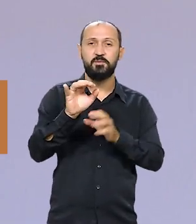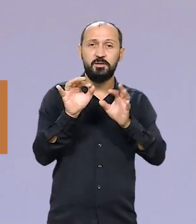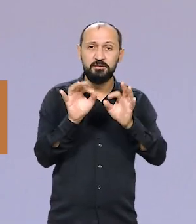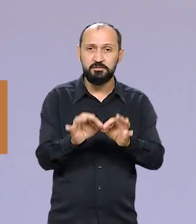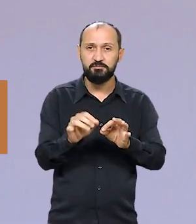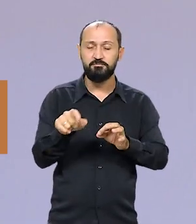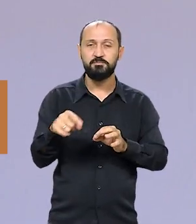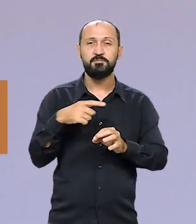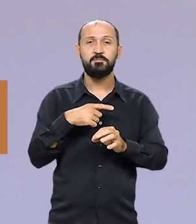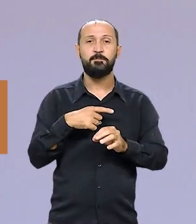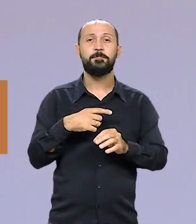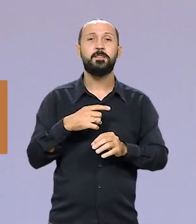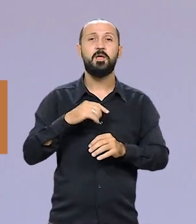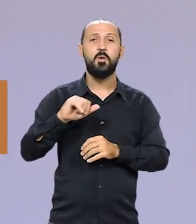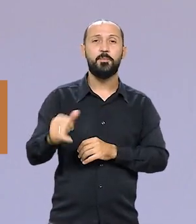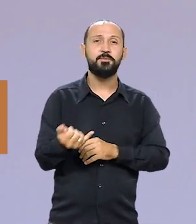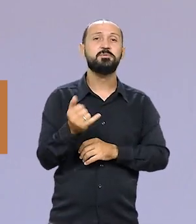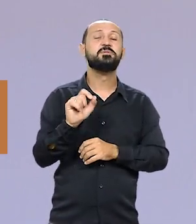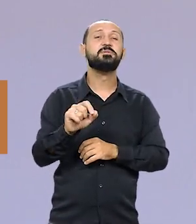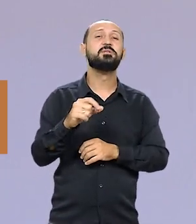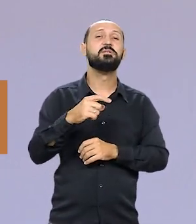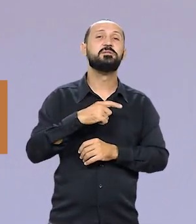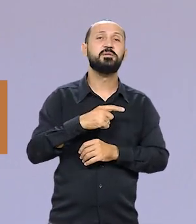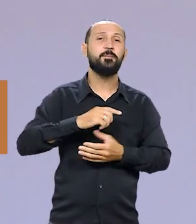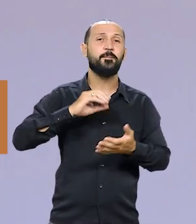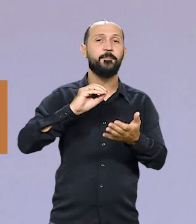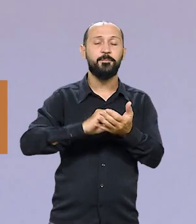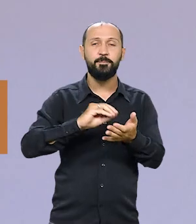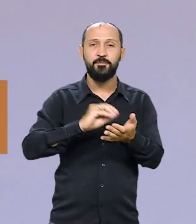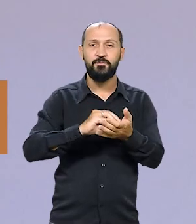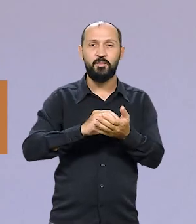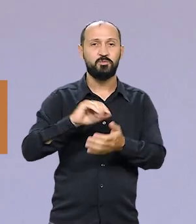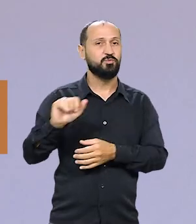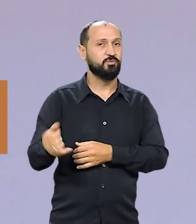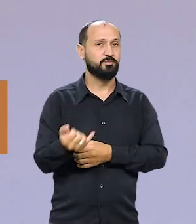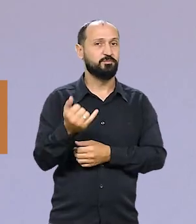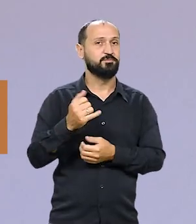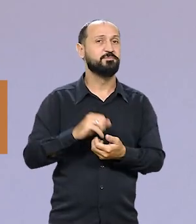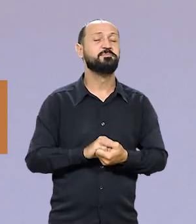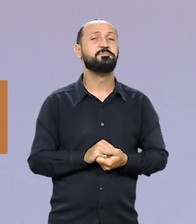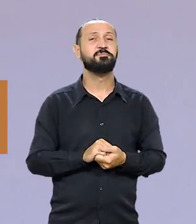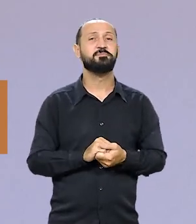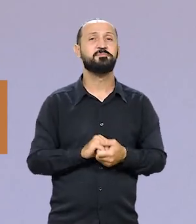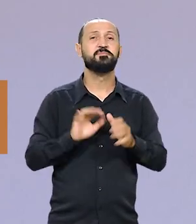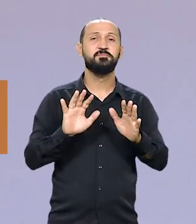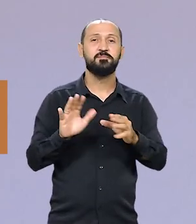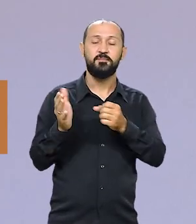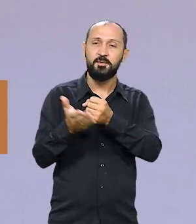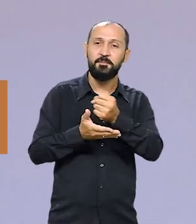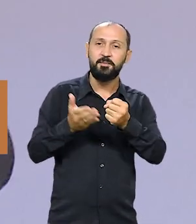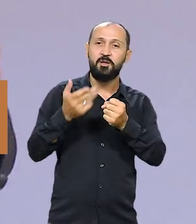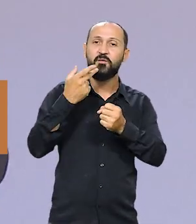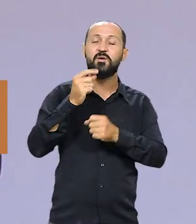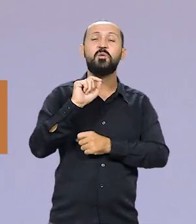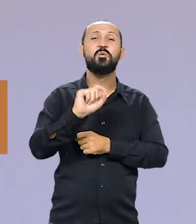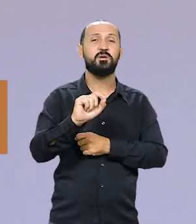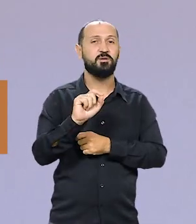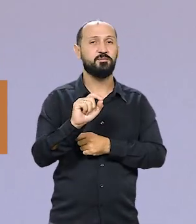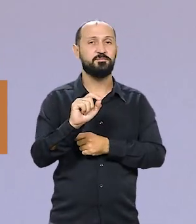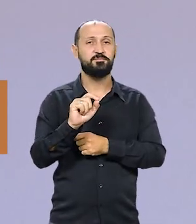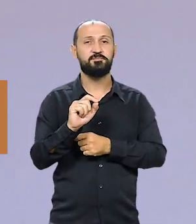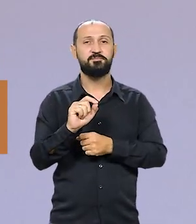quem está ali por opção e quem está ali por falta de opção. Basicamente, o que eu quero dizer é que a gente